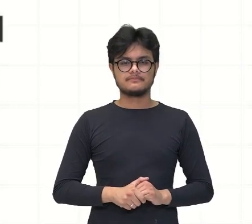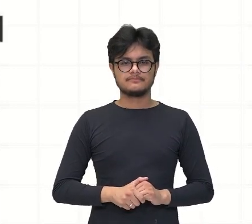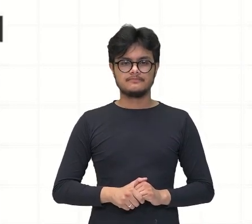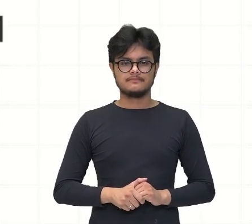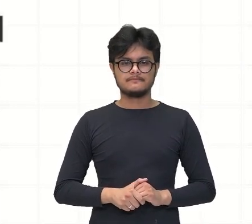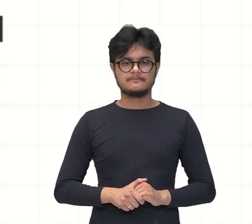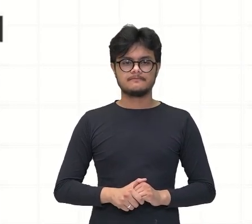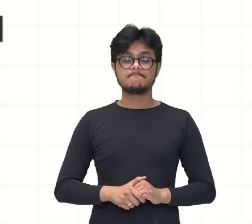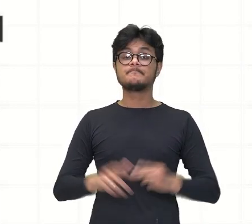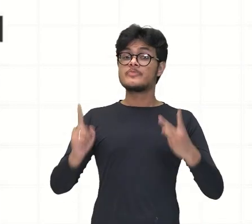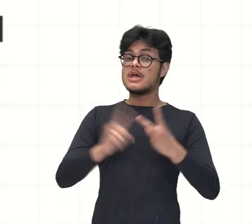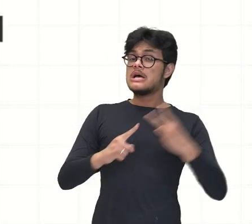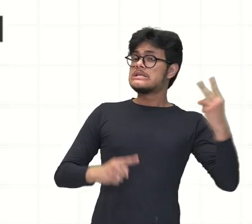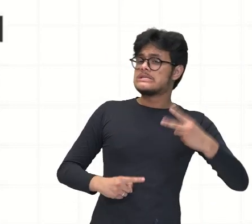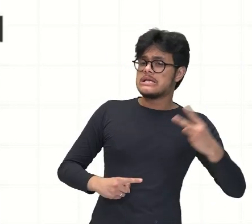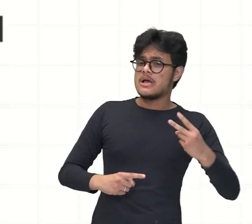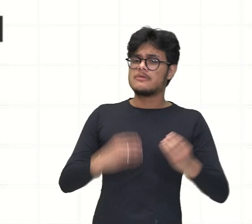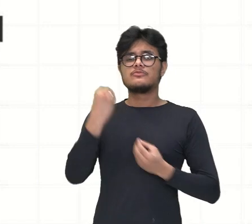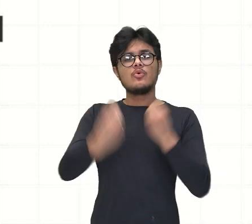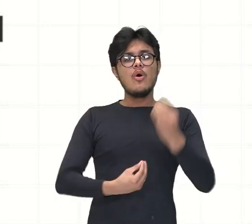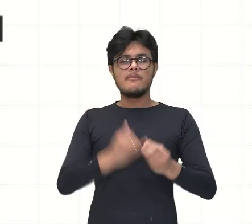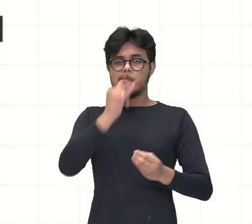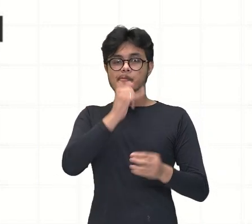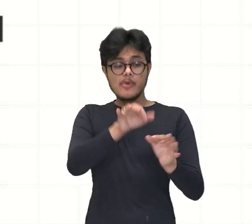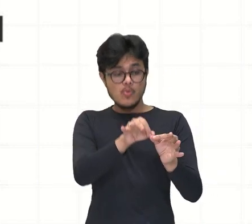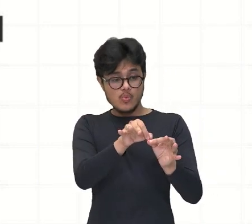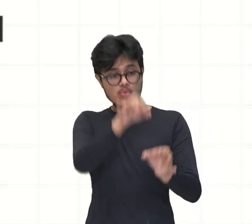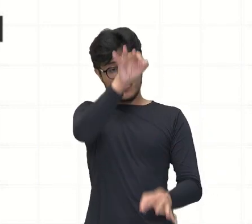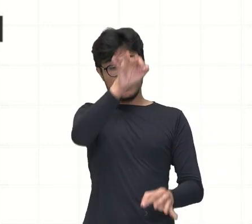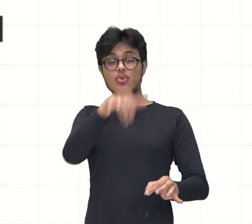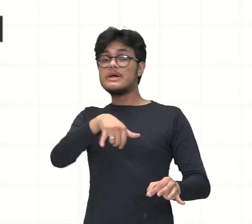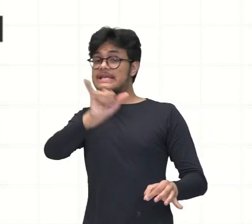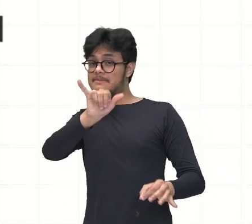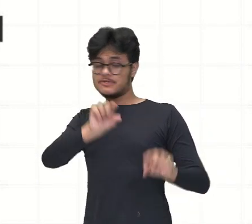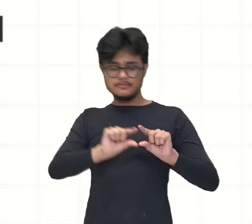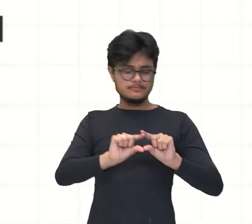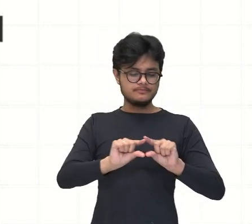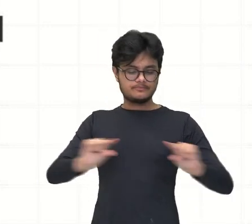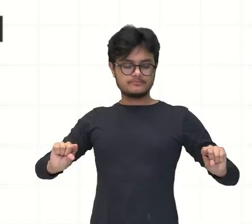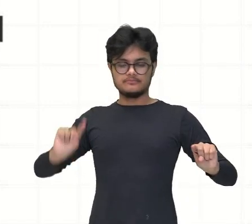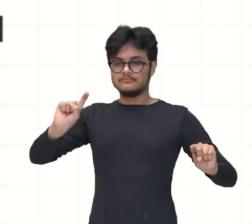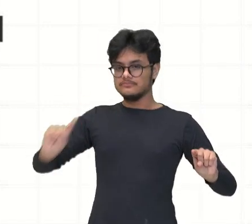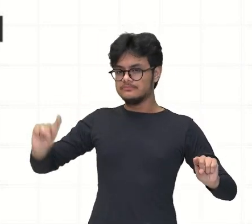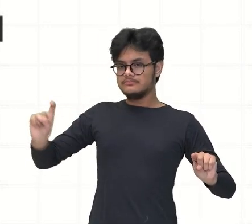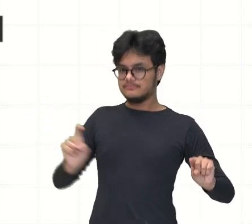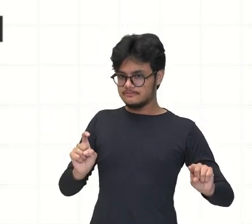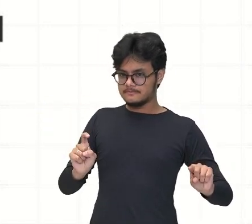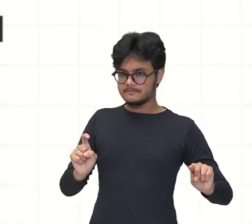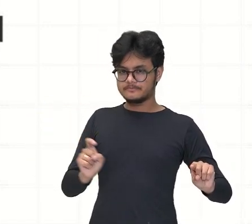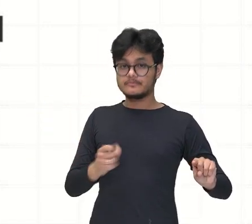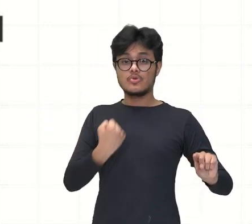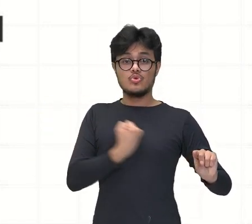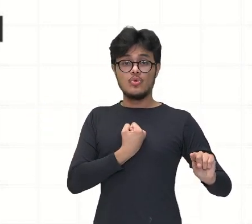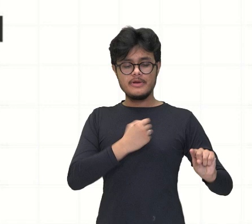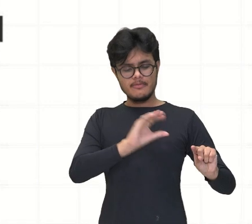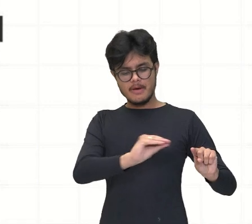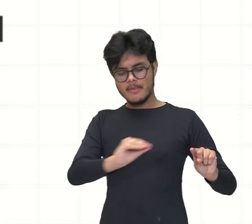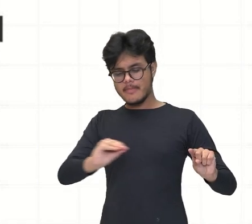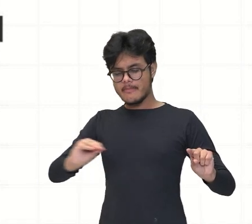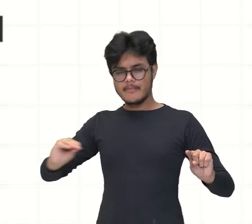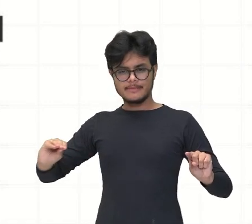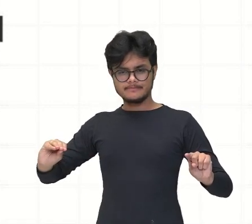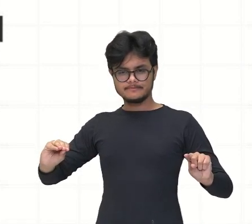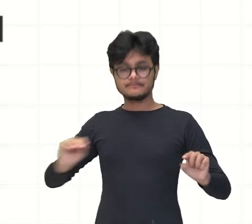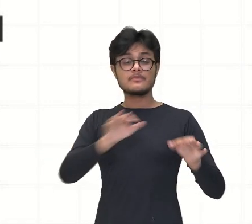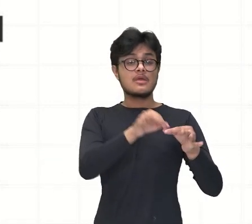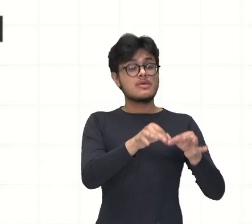O segundo passo é preparar os eixos. Então, o eixo X irão ficar os valores, né, as variáveis,